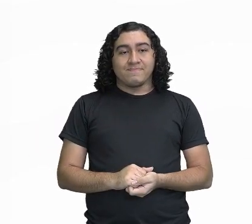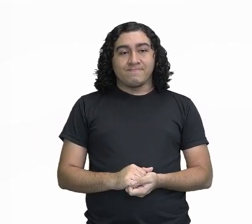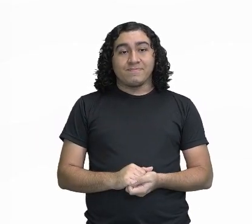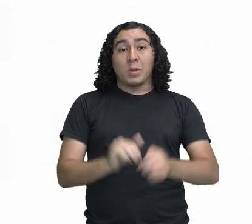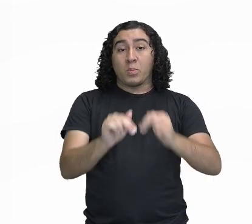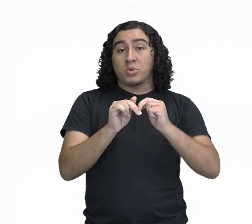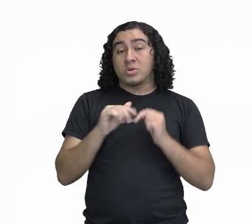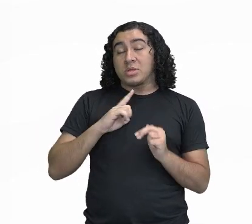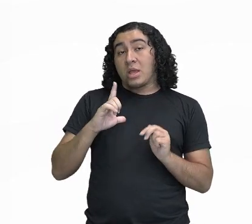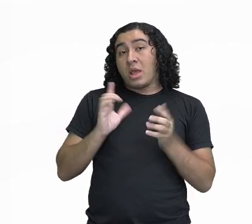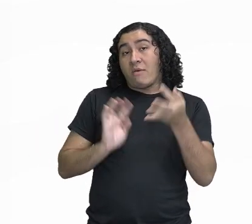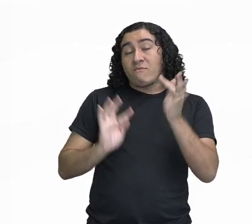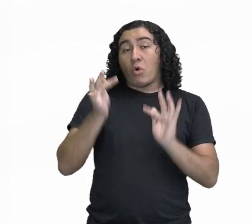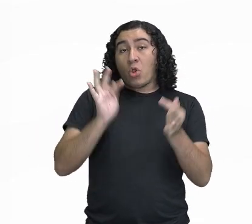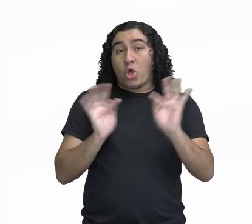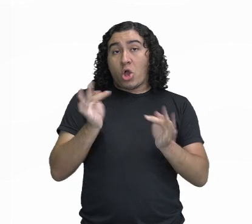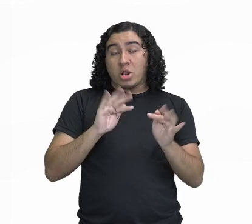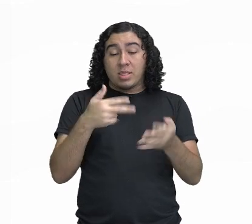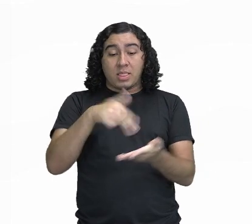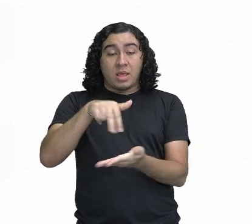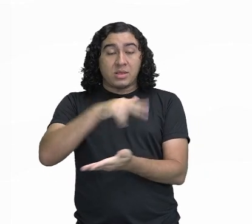dança folclórica chamada